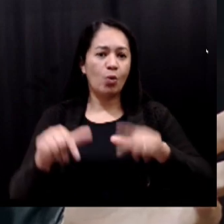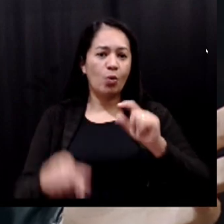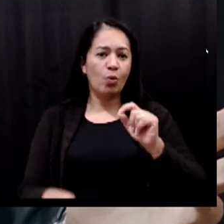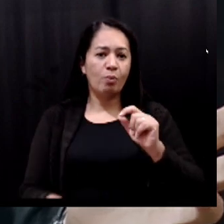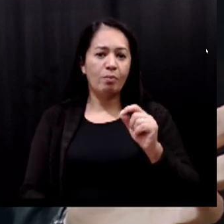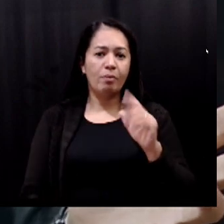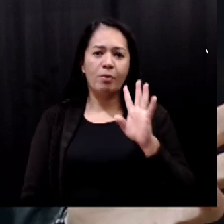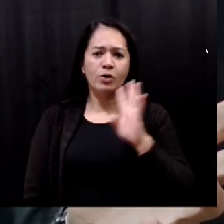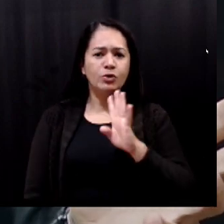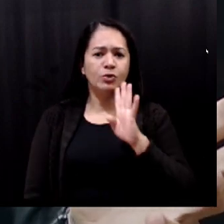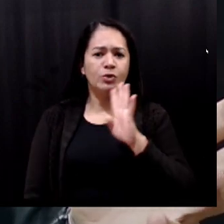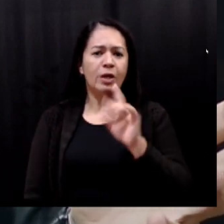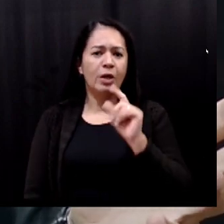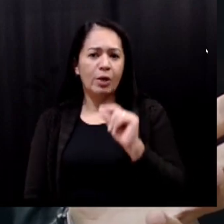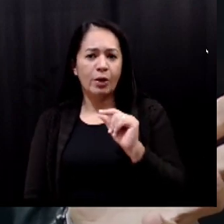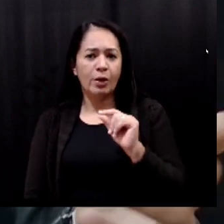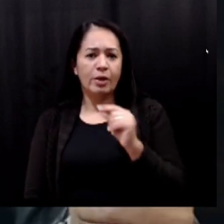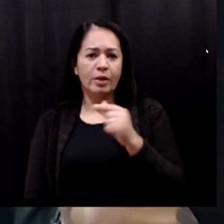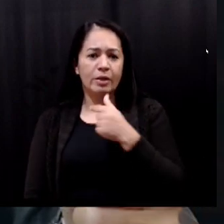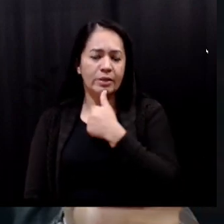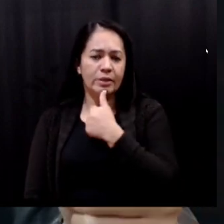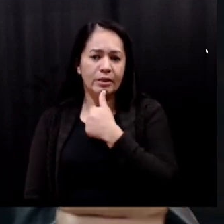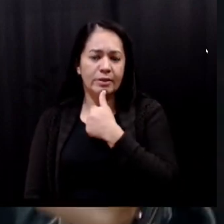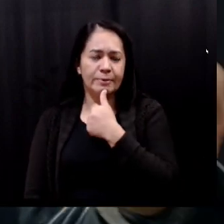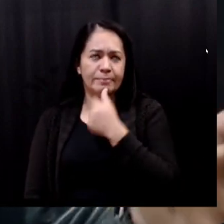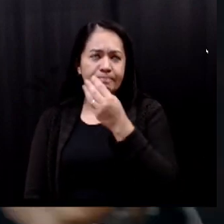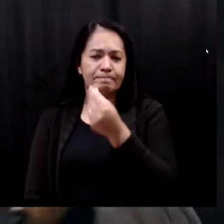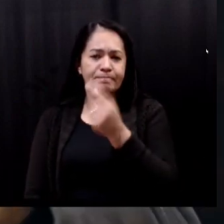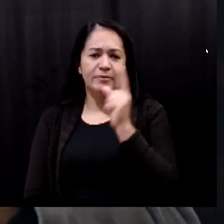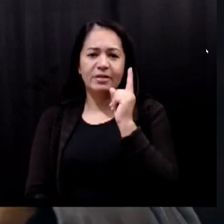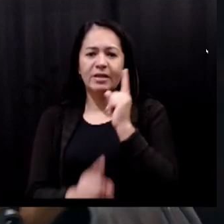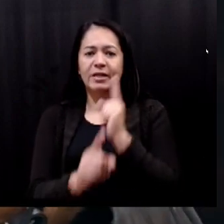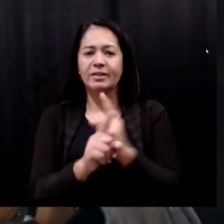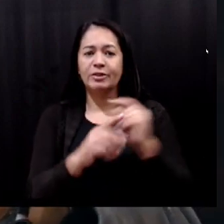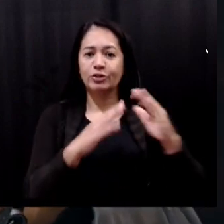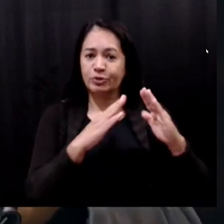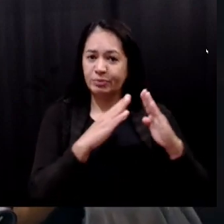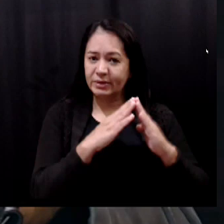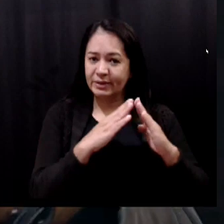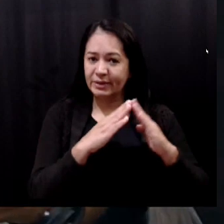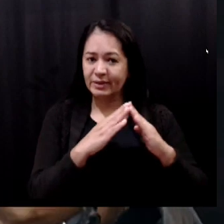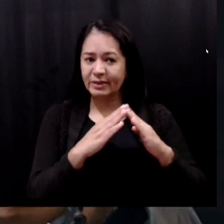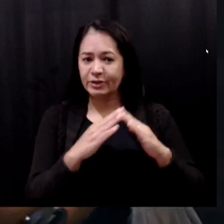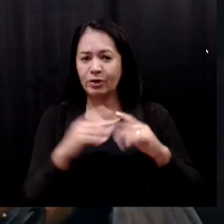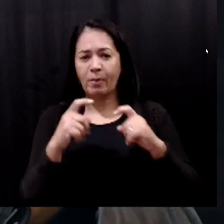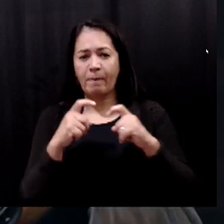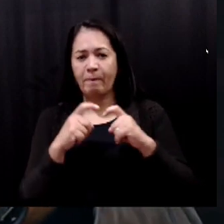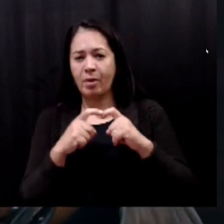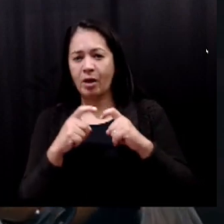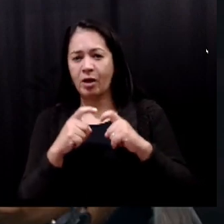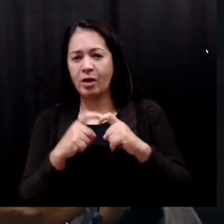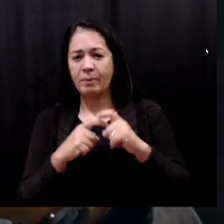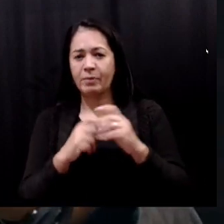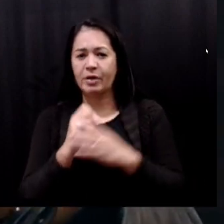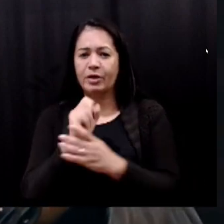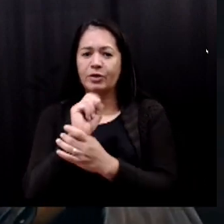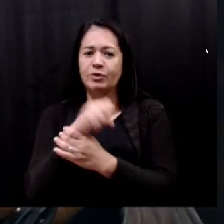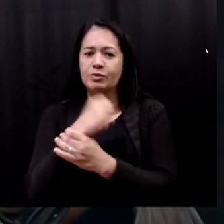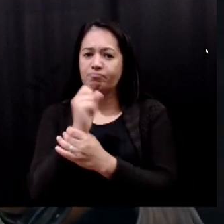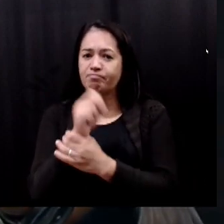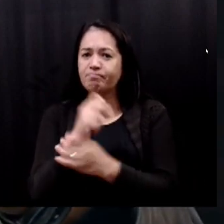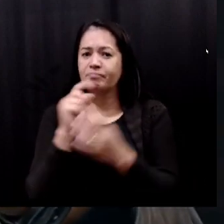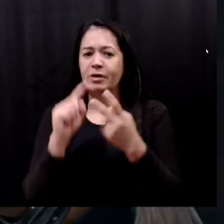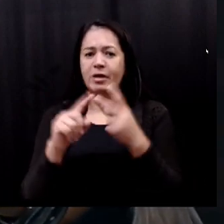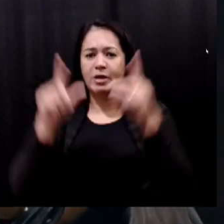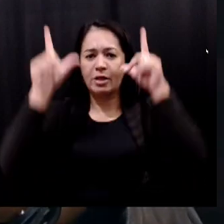bacana, de atendimento domiciliar, Sim. médicos, fisioterapeutas,